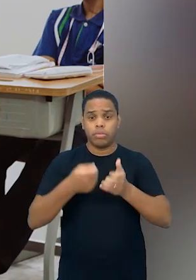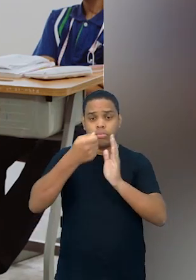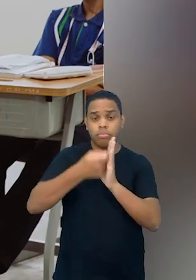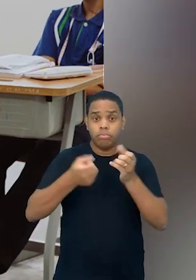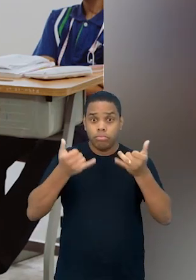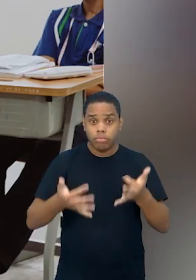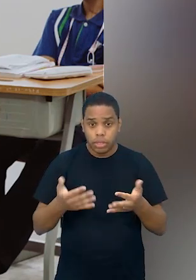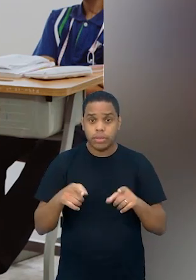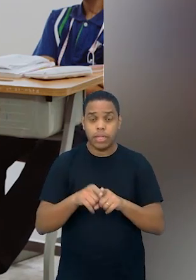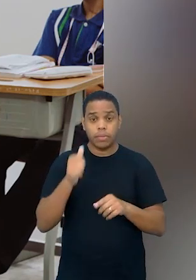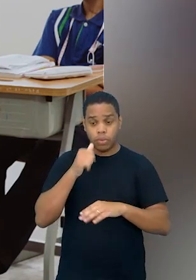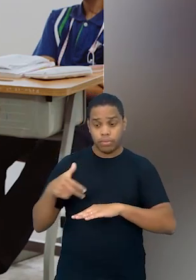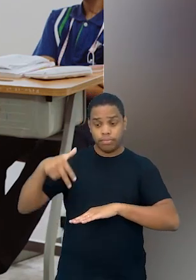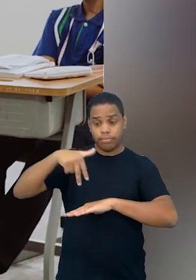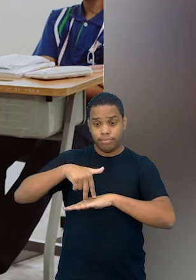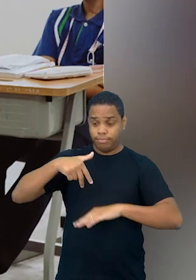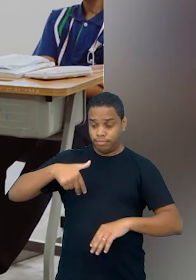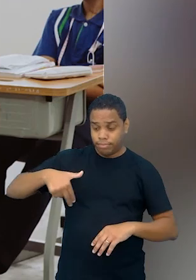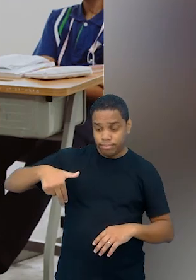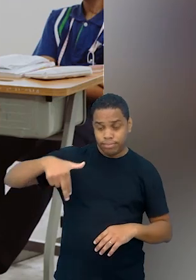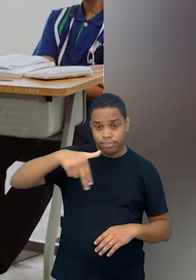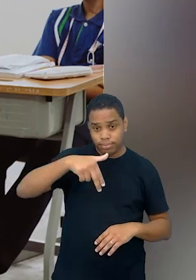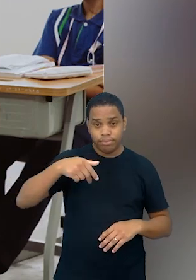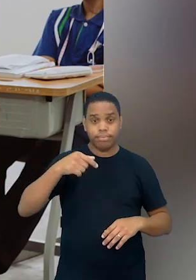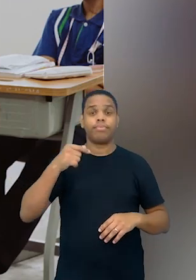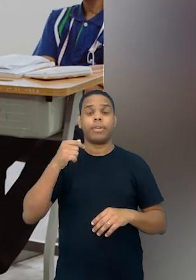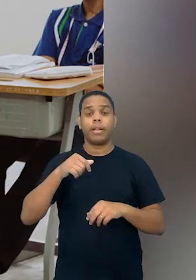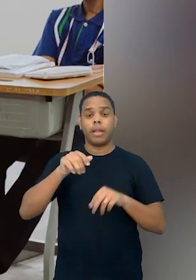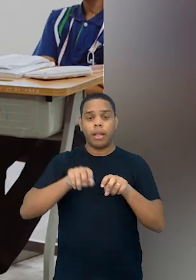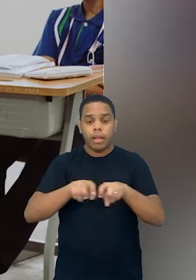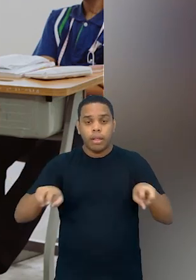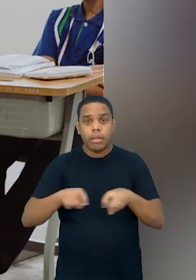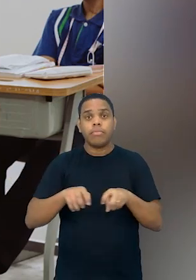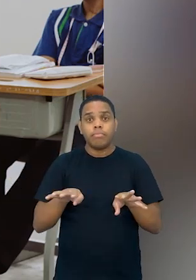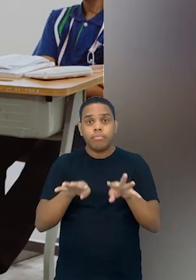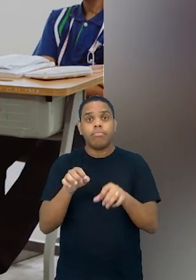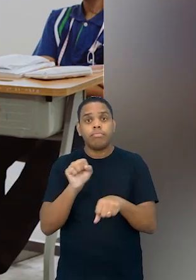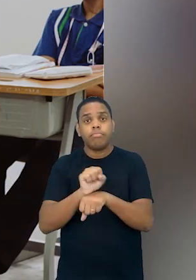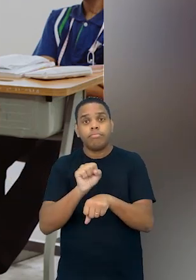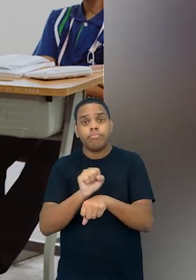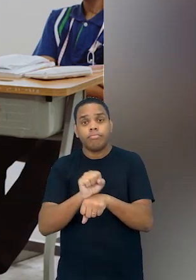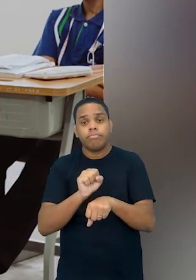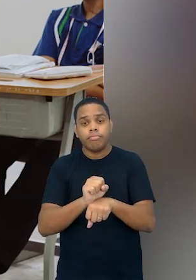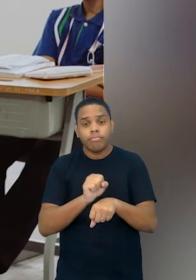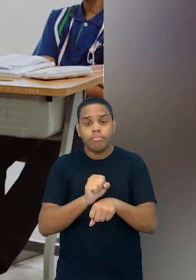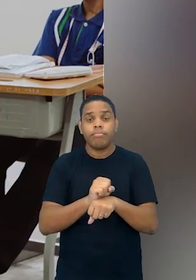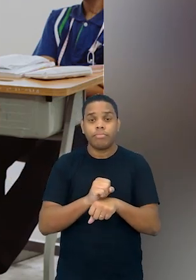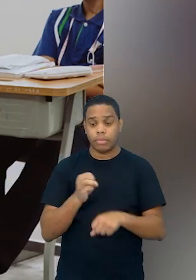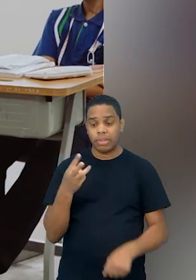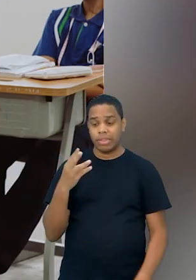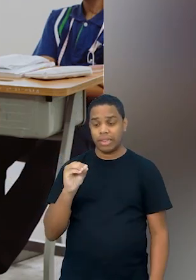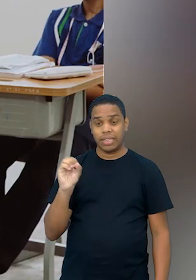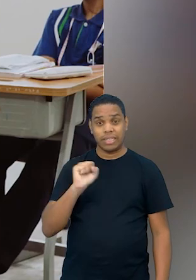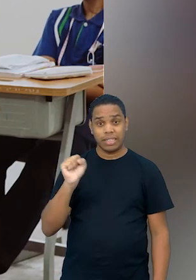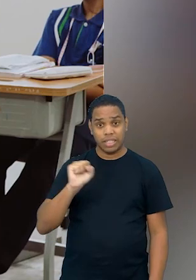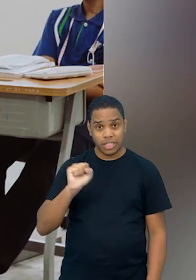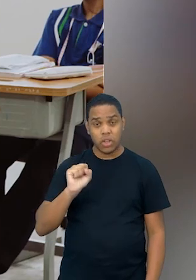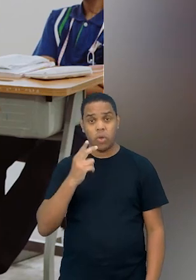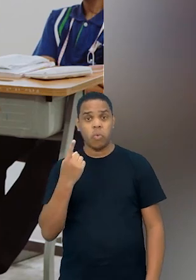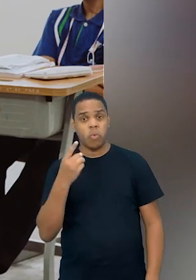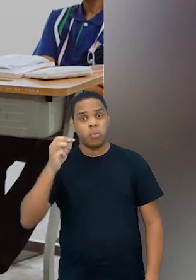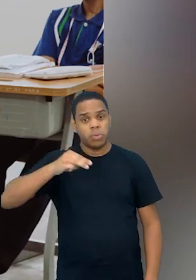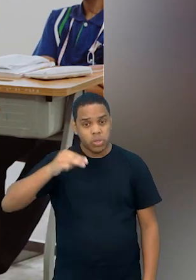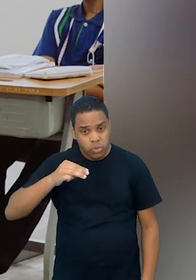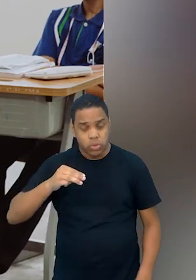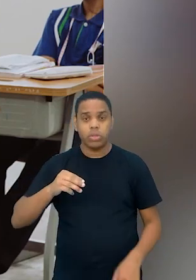A colega se levanta, vai até a lousa e os demais se sentam e aguardam a apresentação. Os 30 segundos ou 1 minuto,